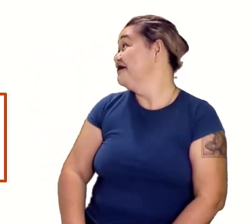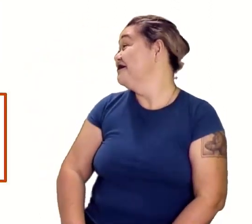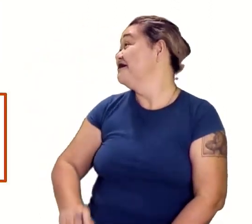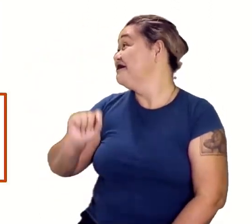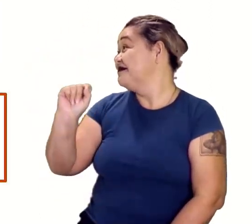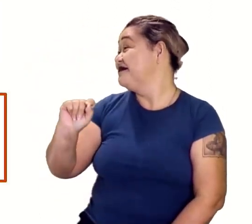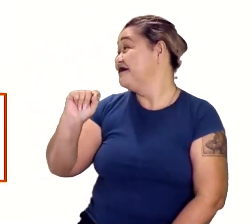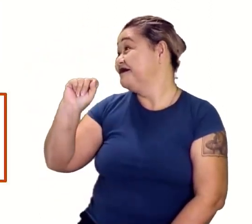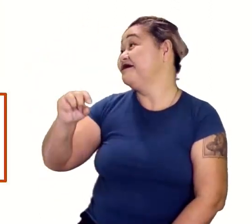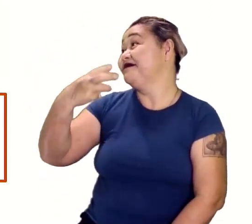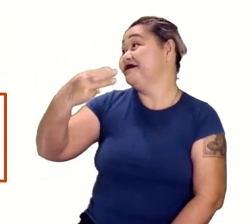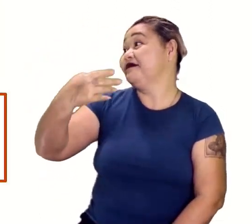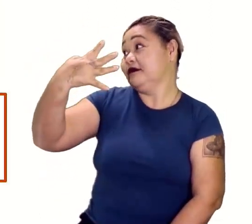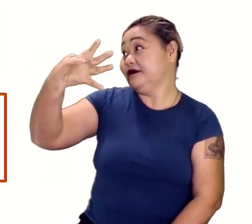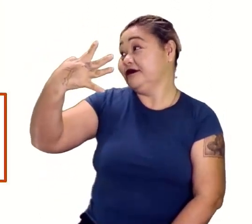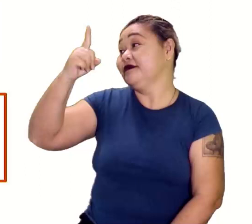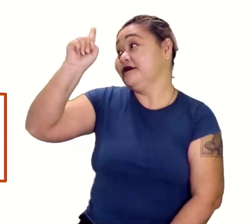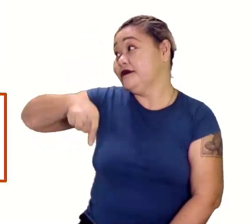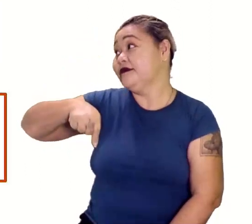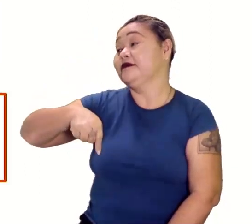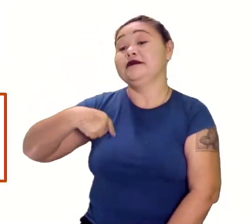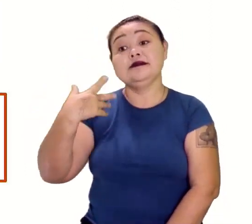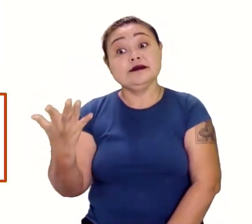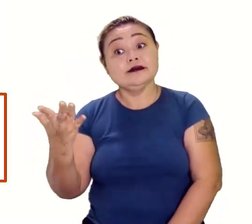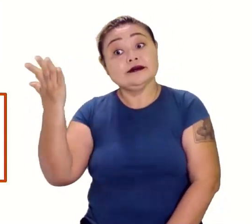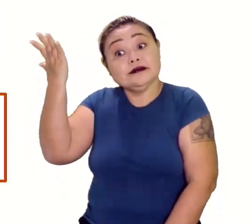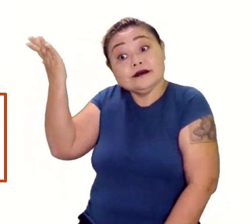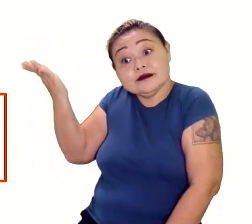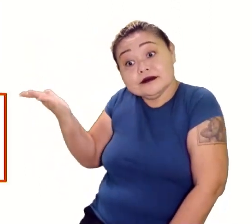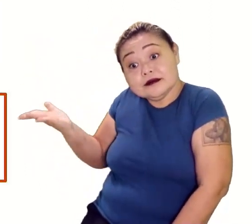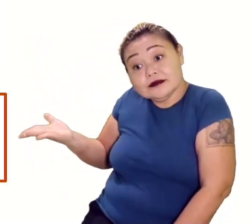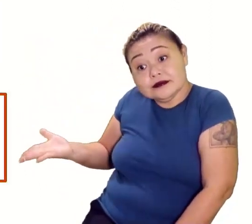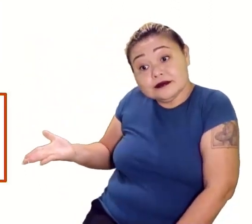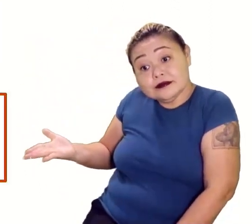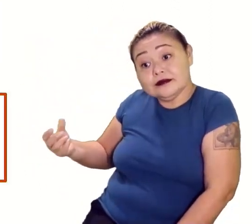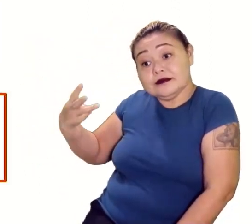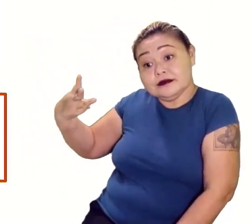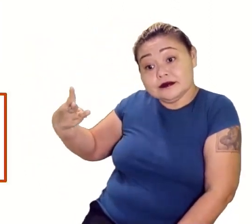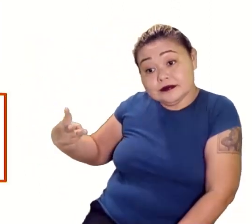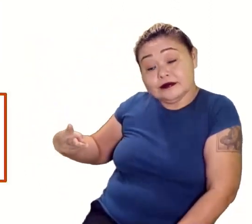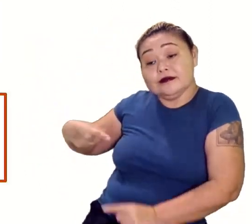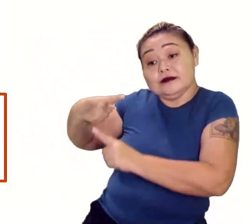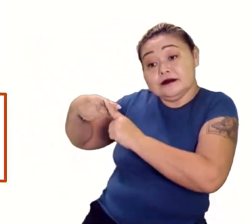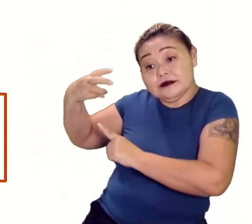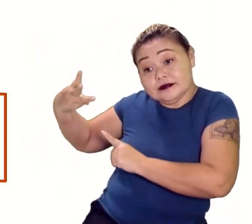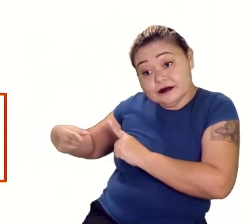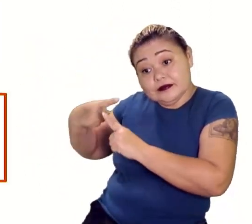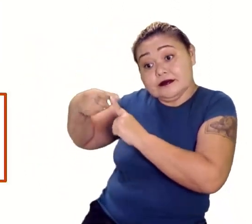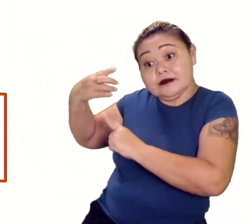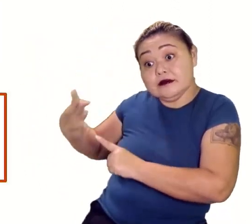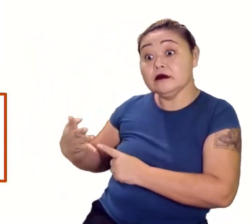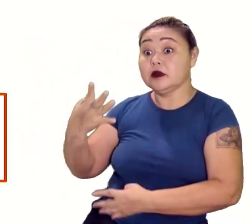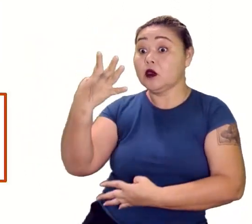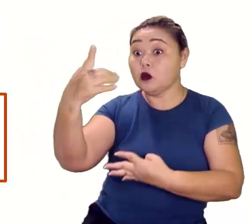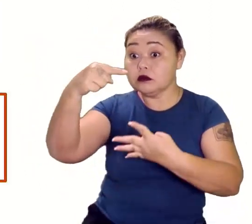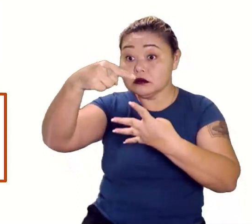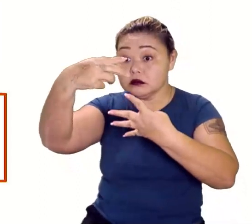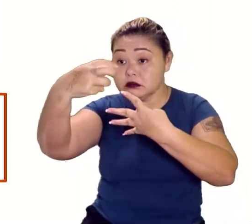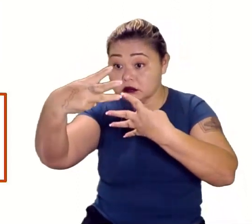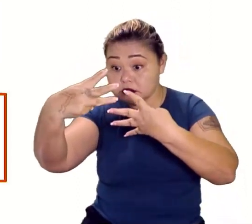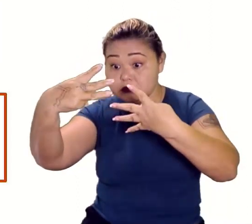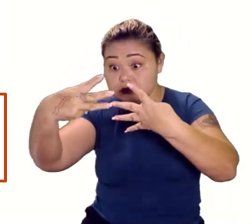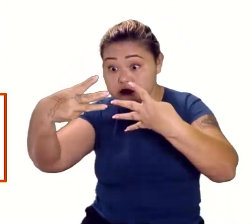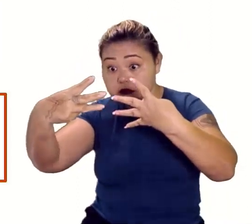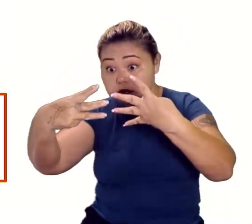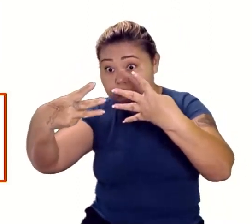Que é 3 elevado à quarta potência. Muito bem. Então, quando a gente tem 3 vezes 3 vezes 3, 4 vezes,